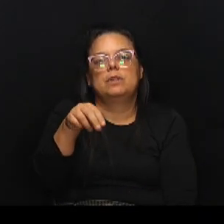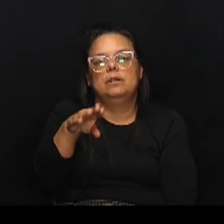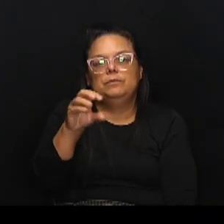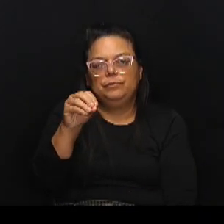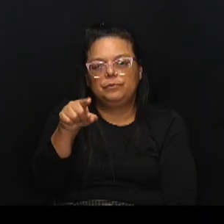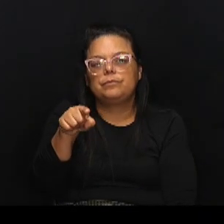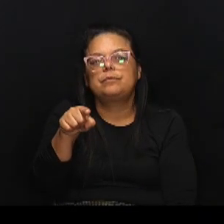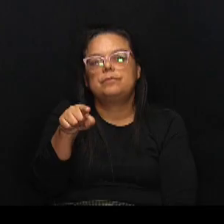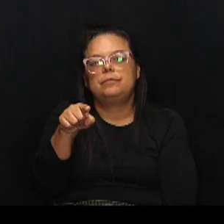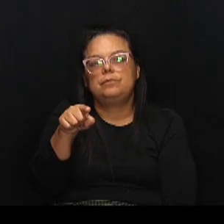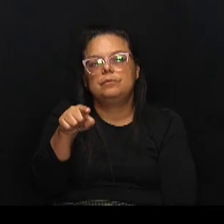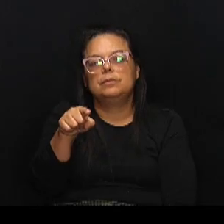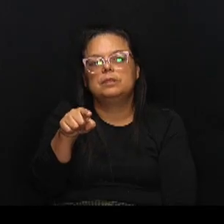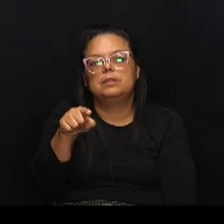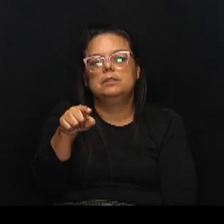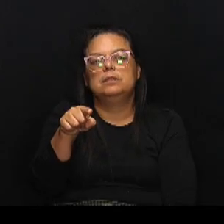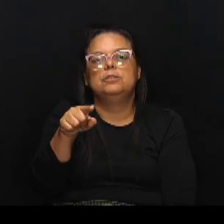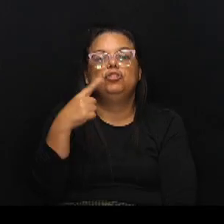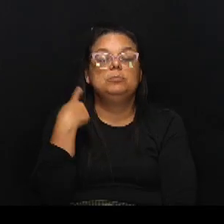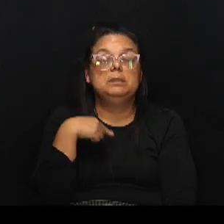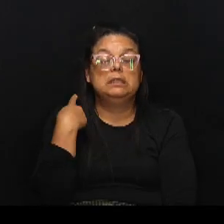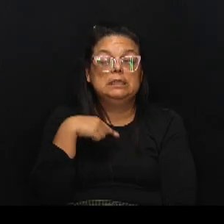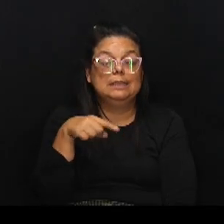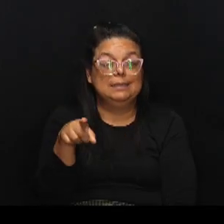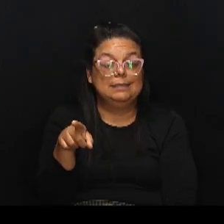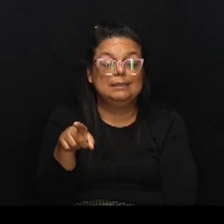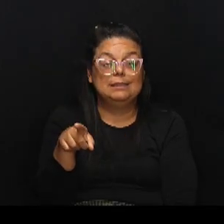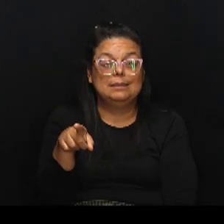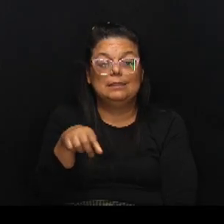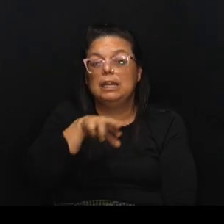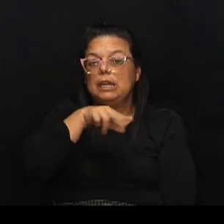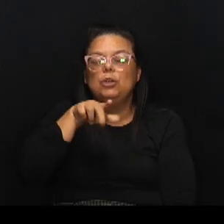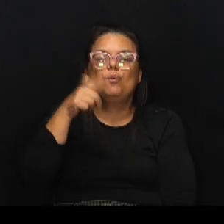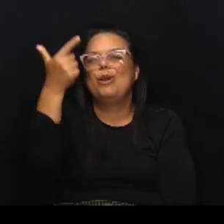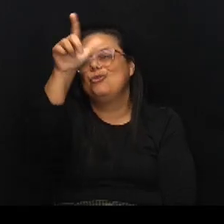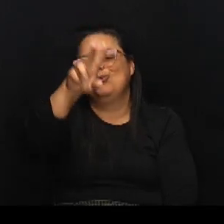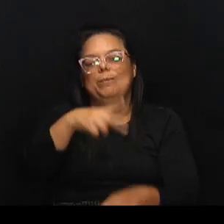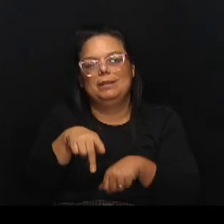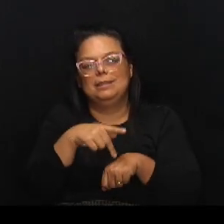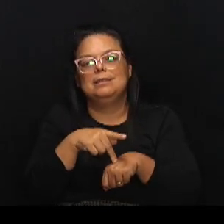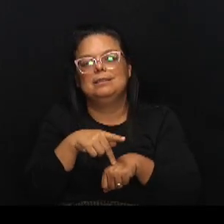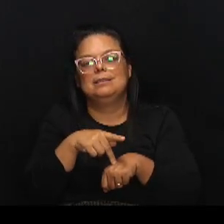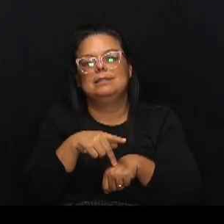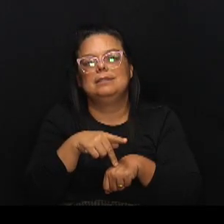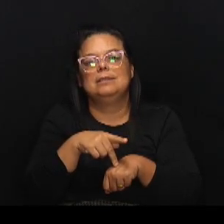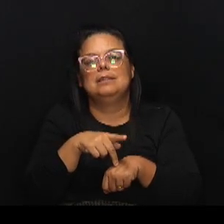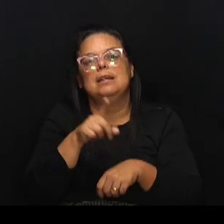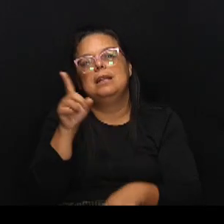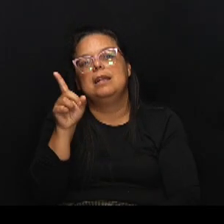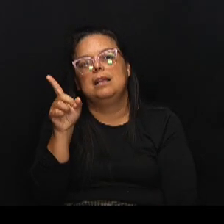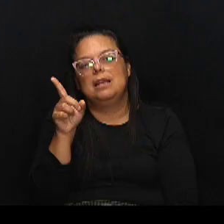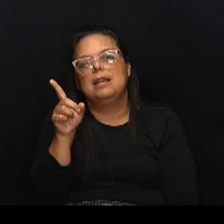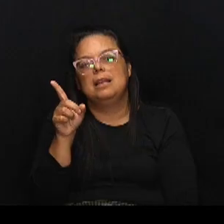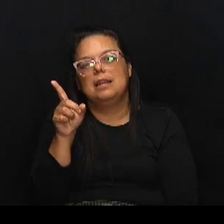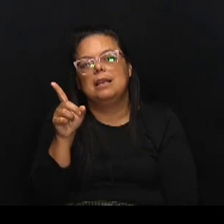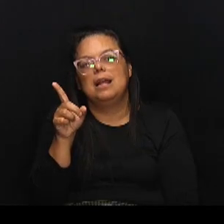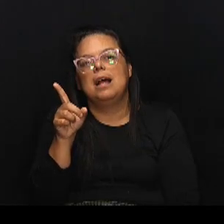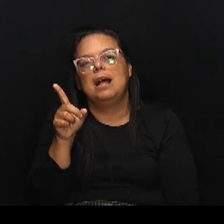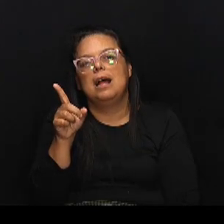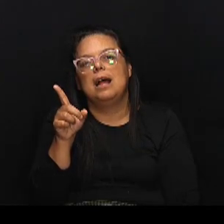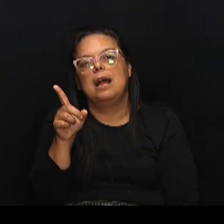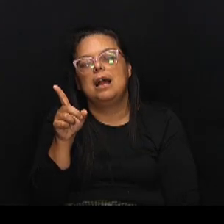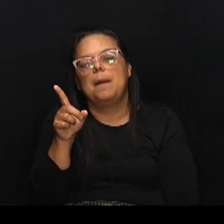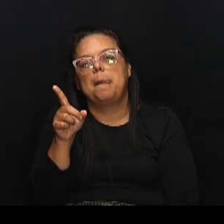de Paracatu do Príncipe, em Minas Gerais, ele não é estrangeiro. Lá em Paracatu do Príncipe é o lugar da Chica da Silva,